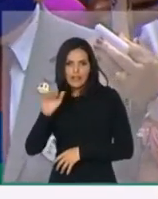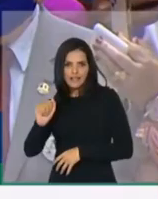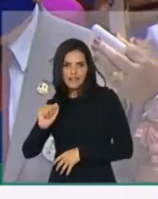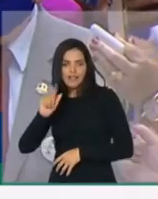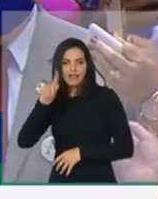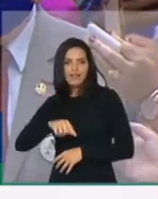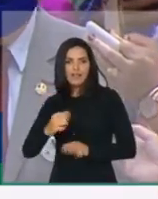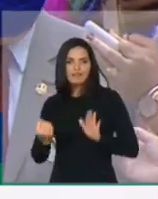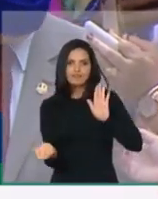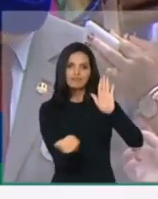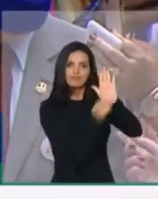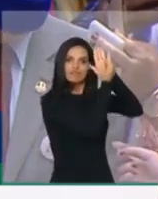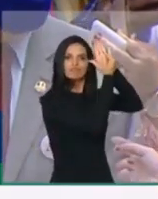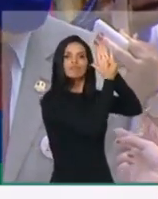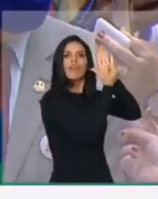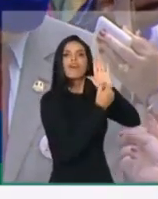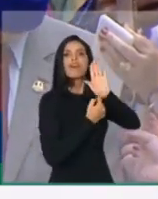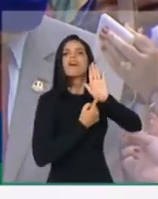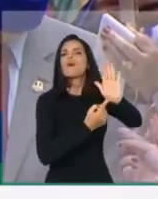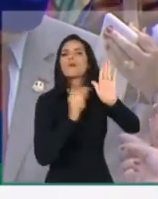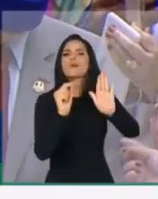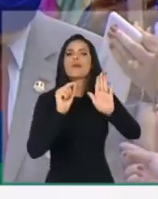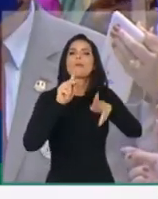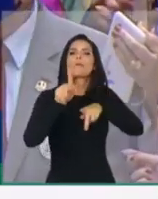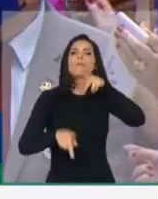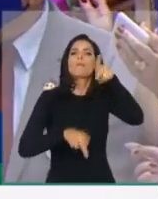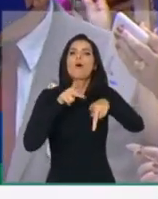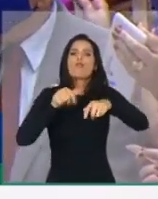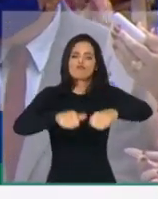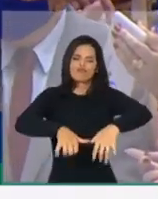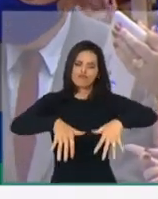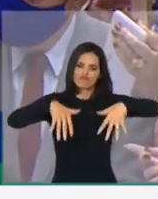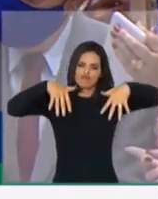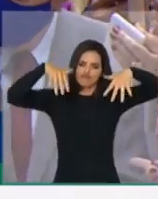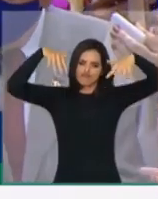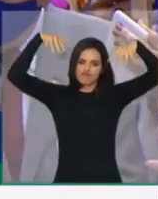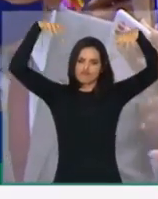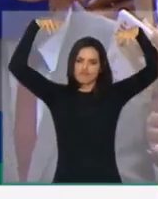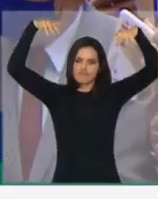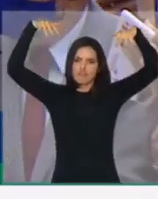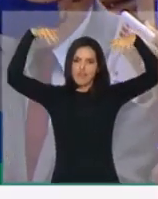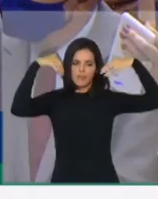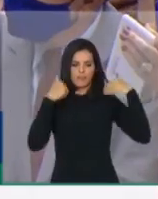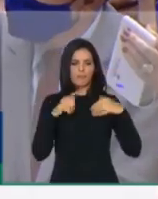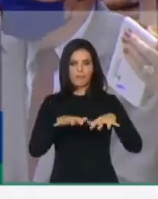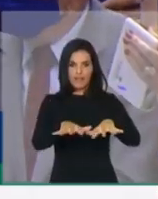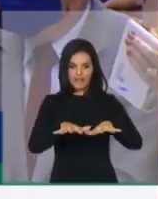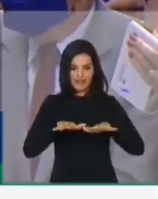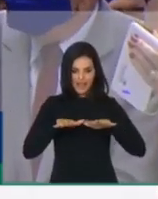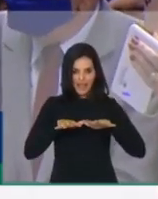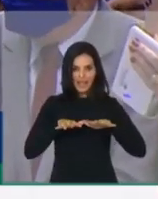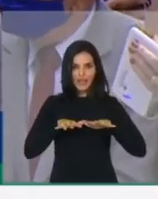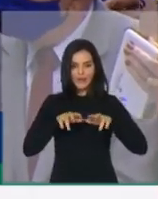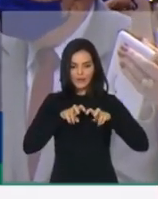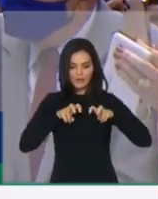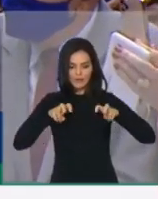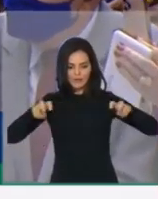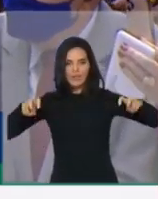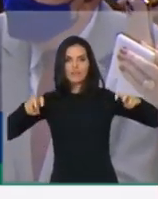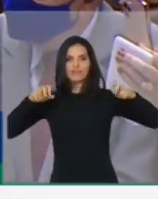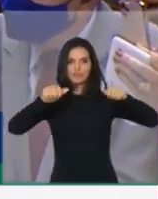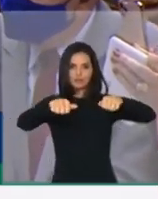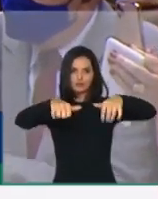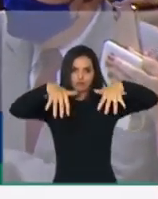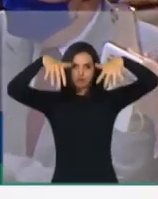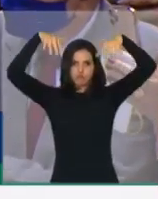do povo, a vontade popular. Ela está acima de todos nós na democracia, pois todo o poder manda do